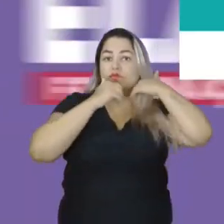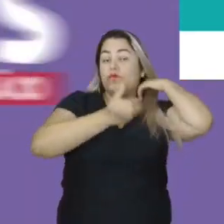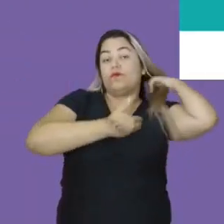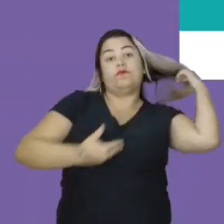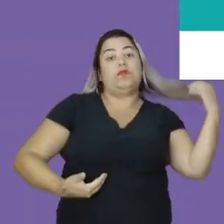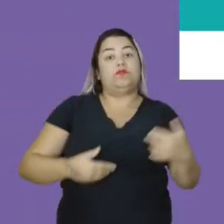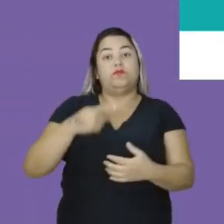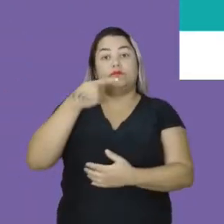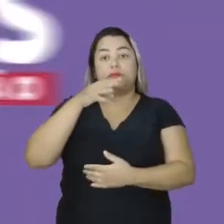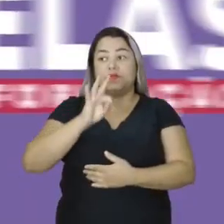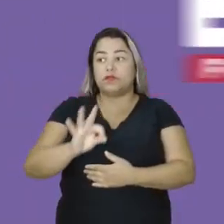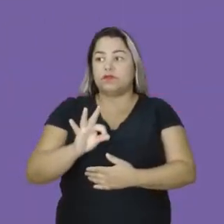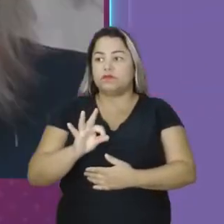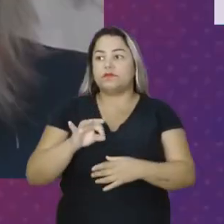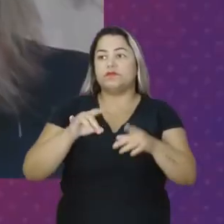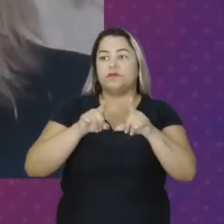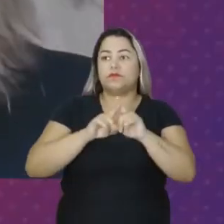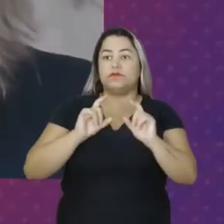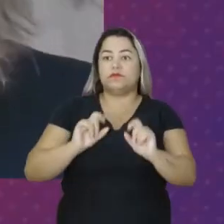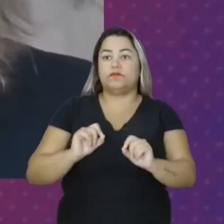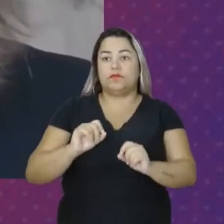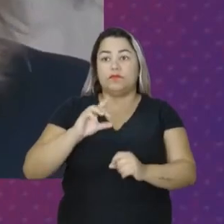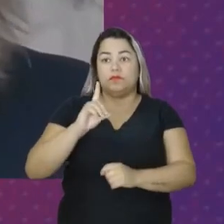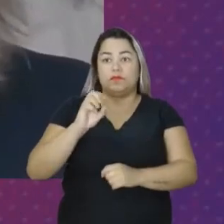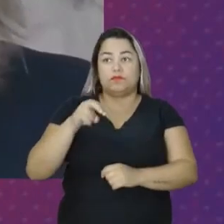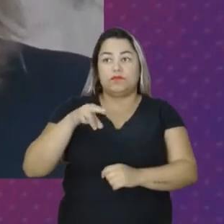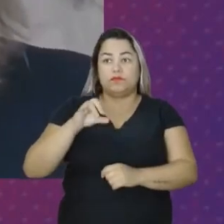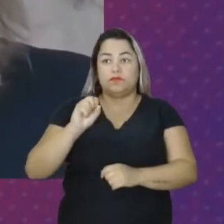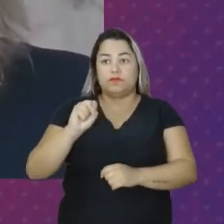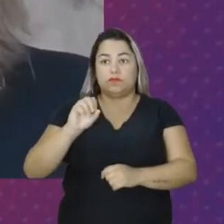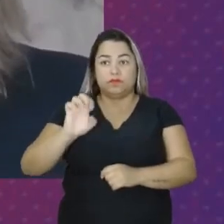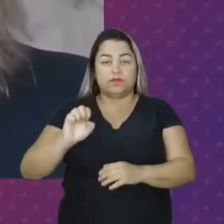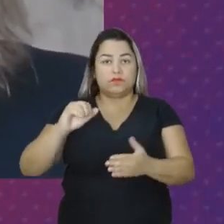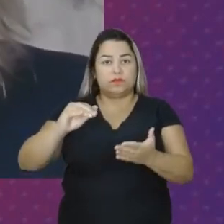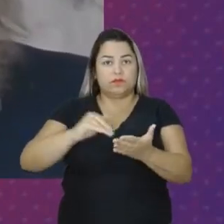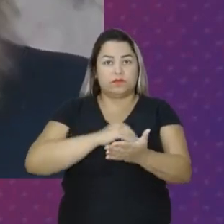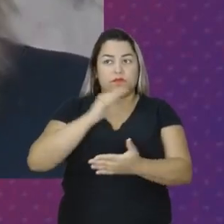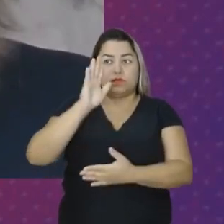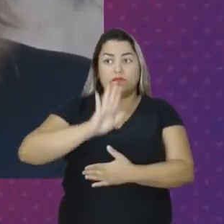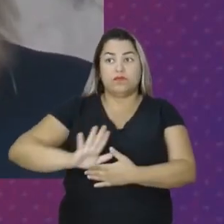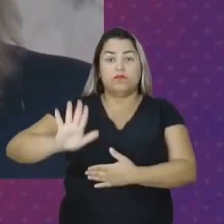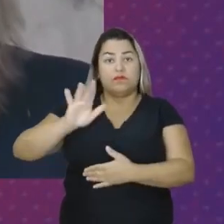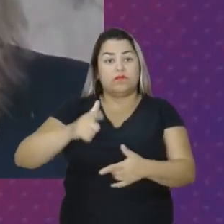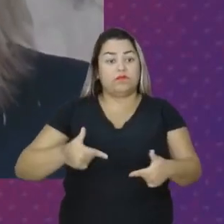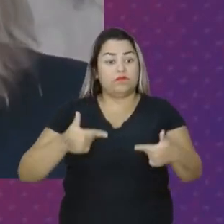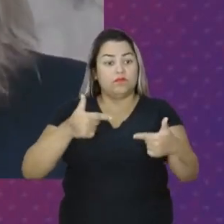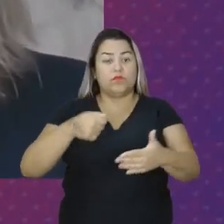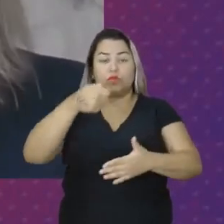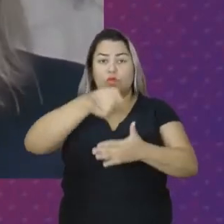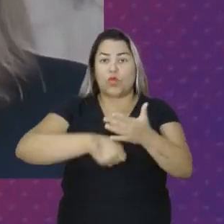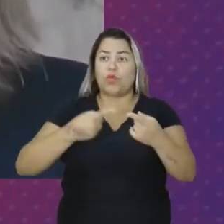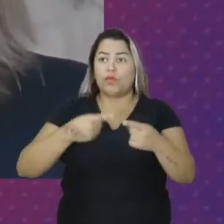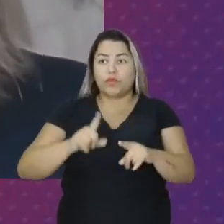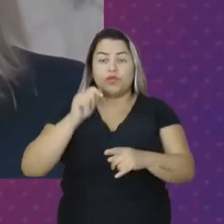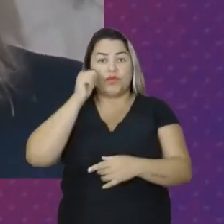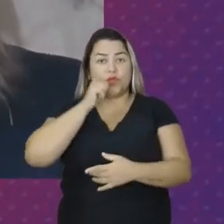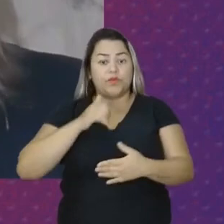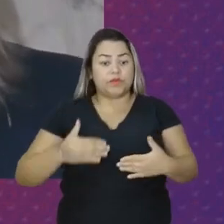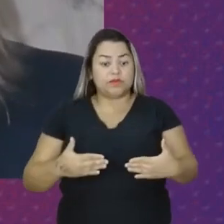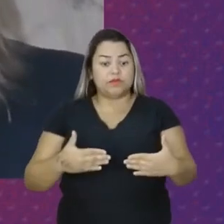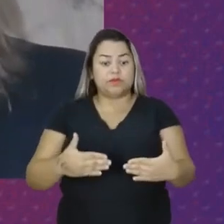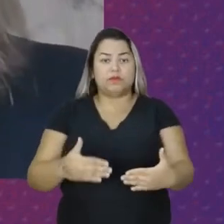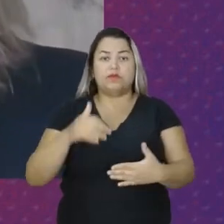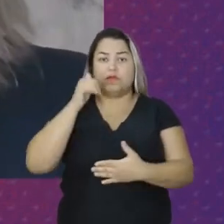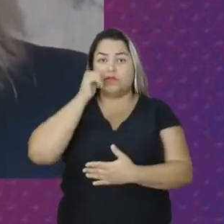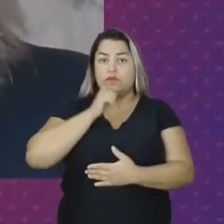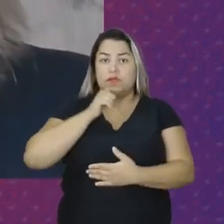PT. Eu sou Denise Motadal, secretária nacional de enfrentamento à violência contra mulheres do Ministério das